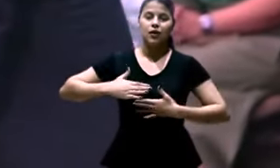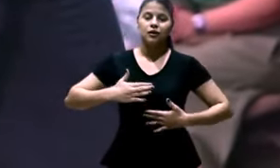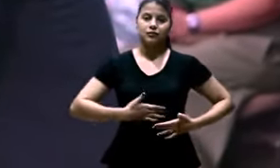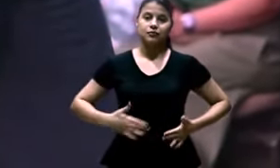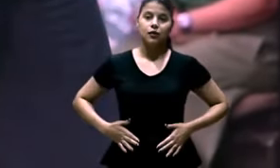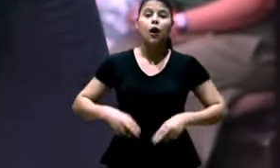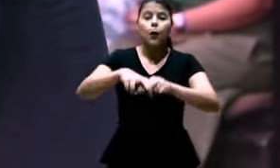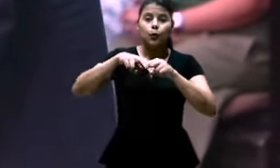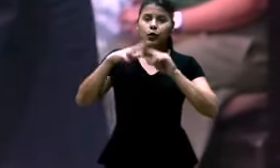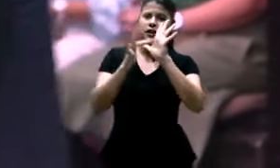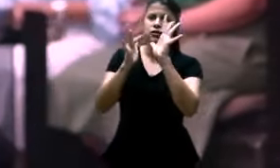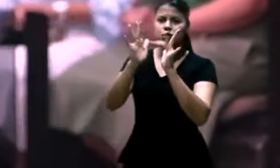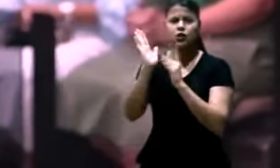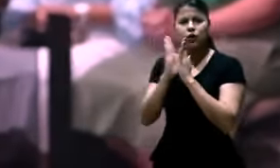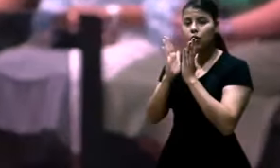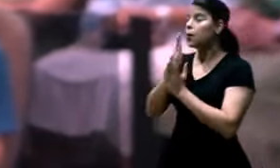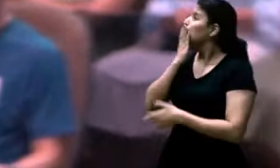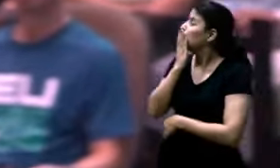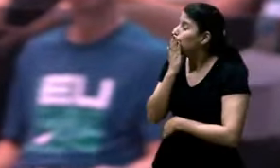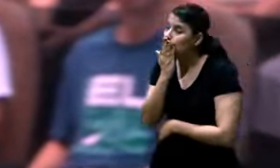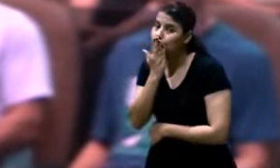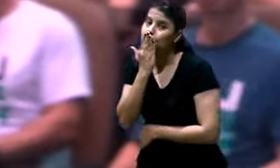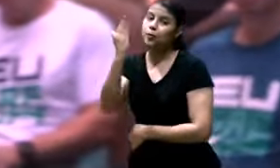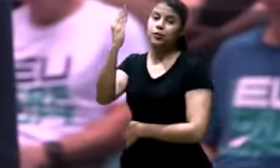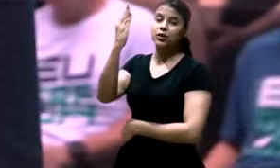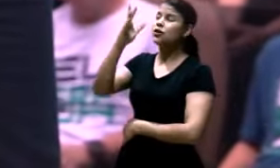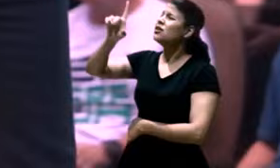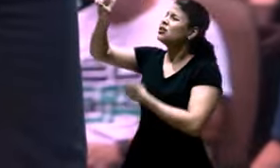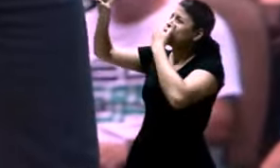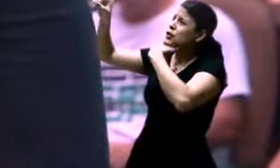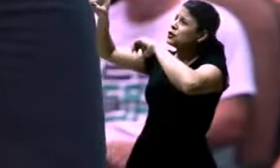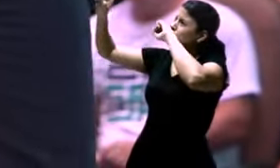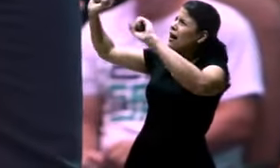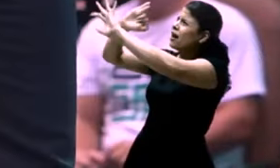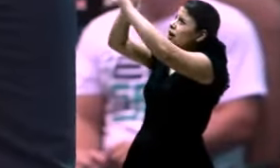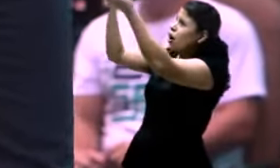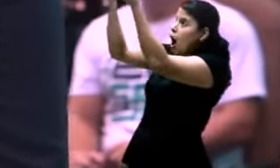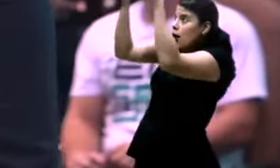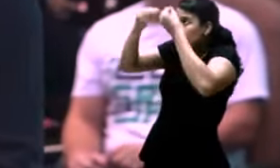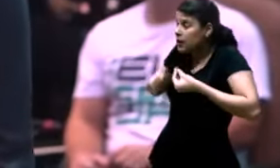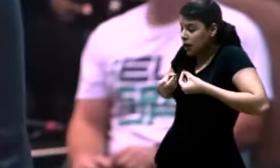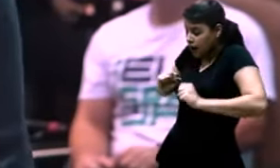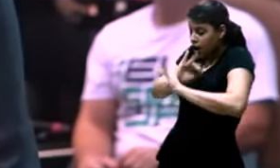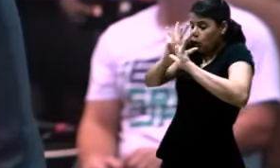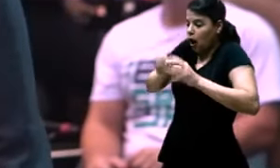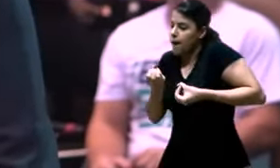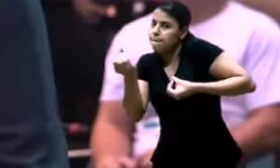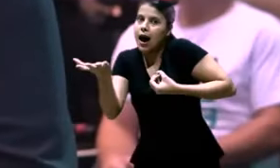aquela glória, porque eu vou dar para aqueles que tu me deste, para que eles sejam